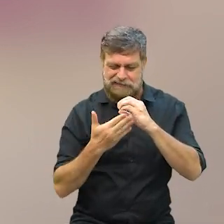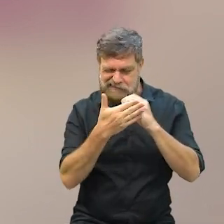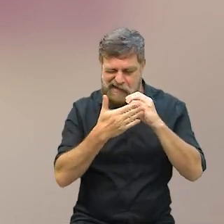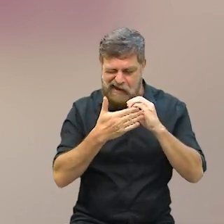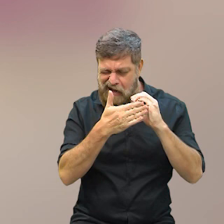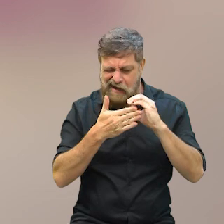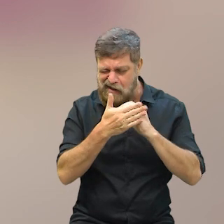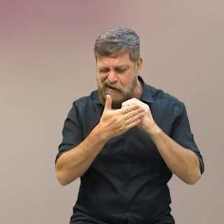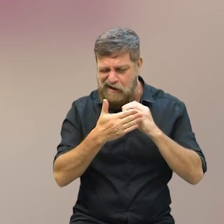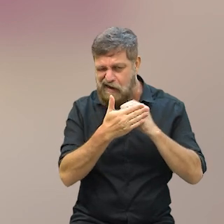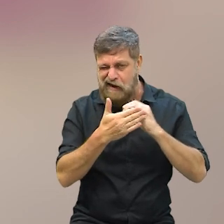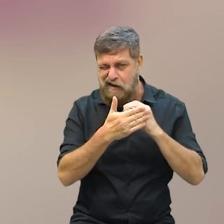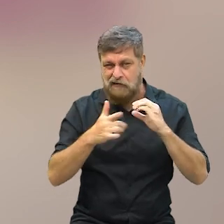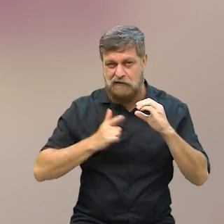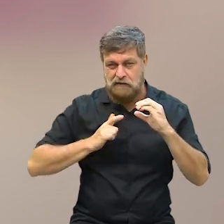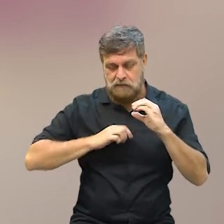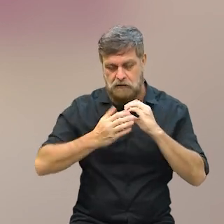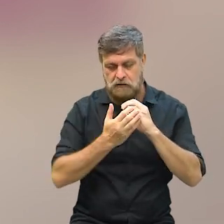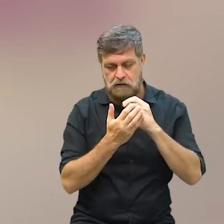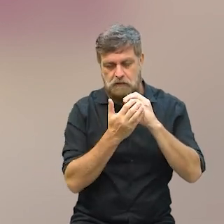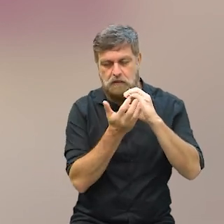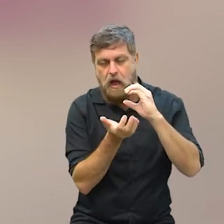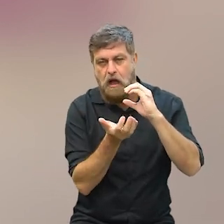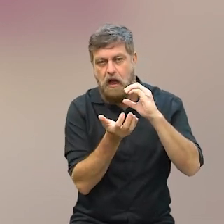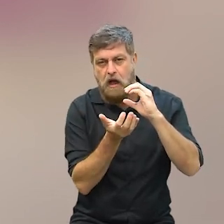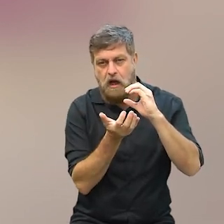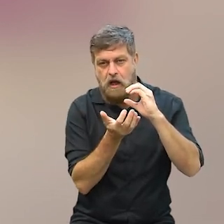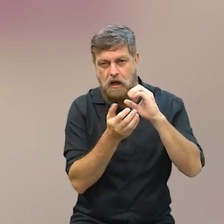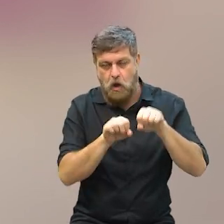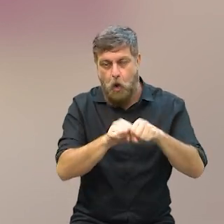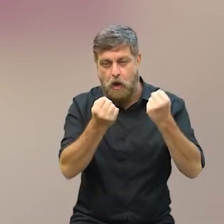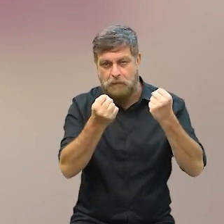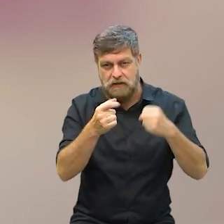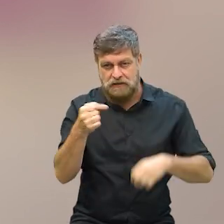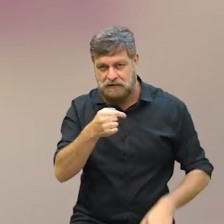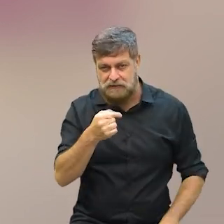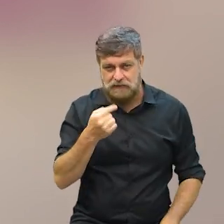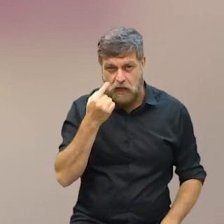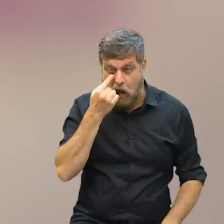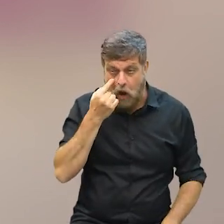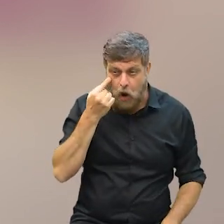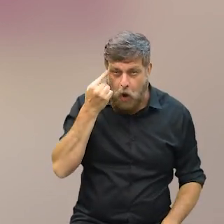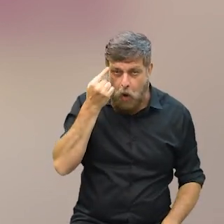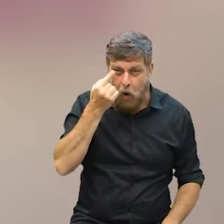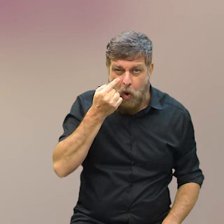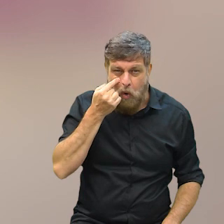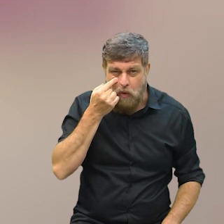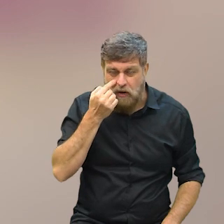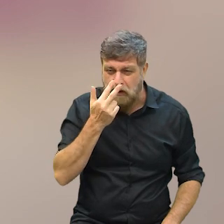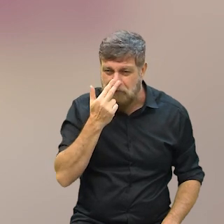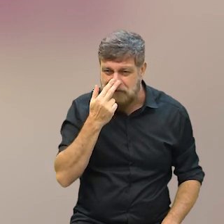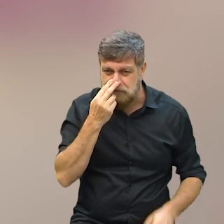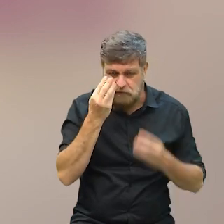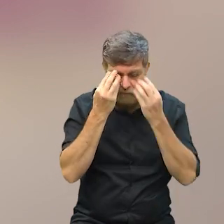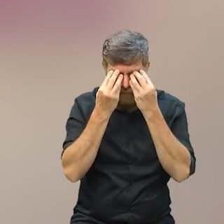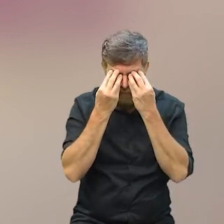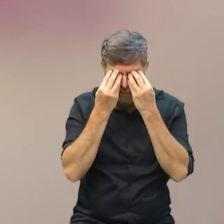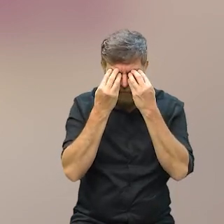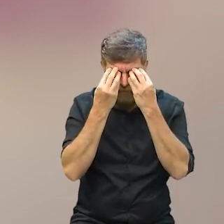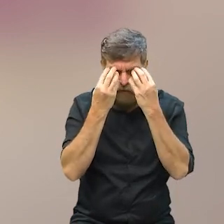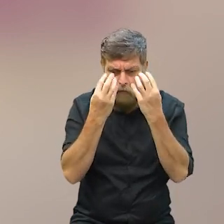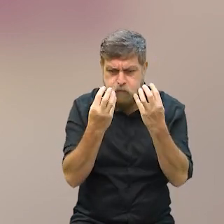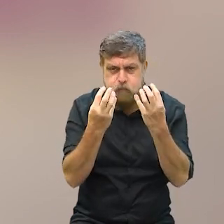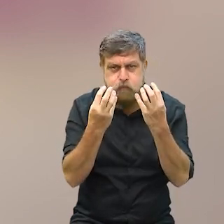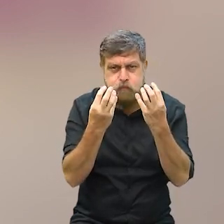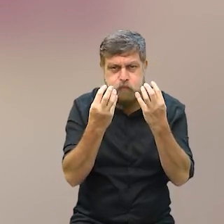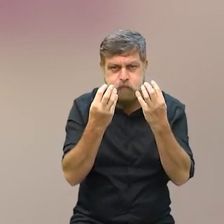ela esfrega o olho, ela causa uma rotura mecânica dessas fibras e o olho começa a ficar mais bicudo, ele começa